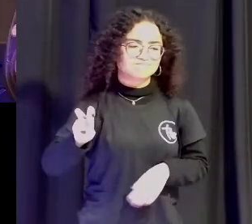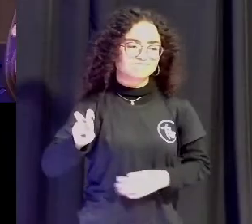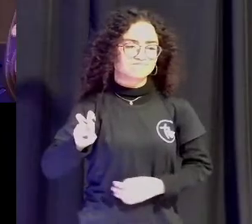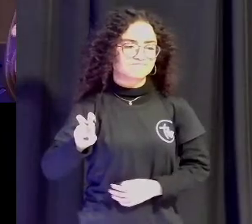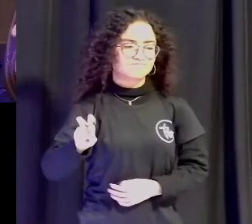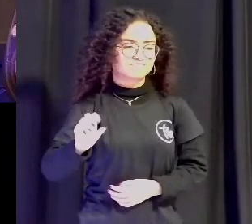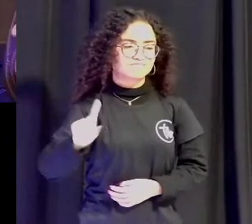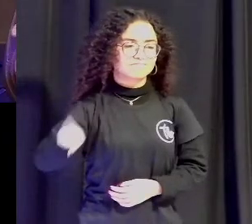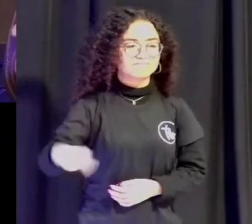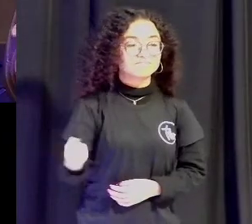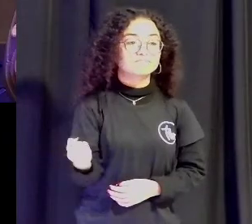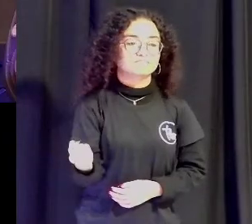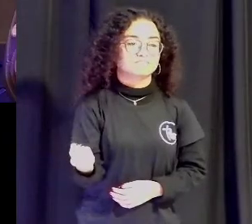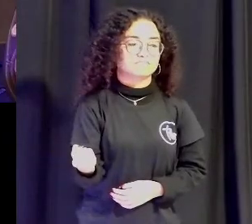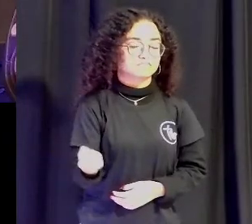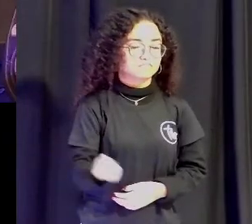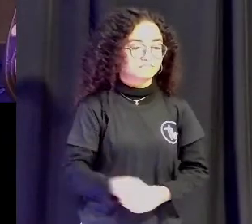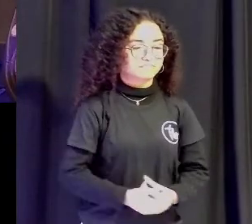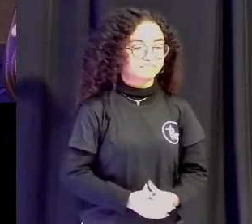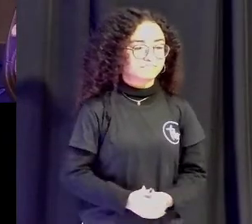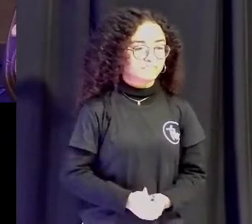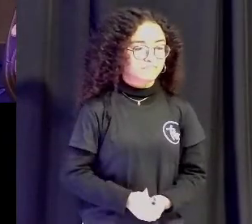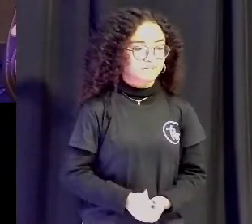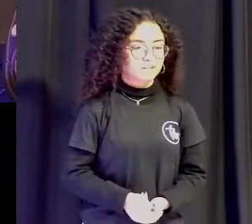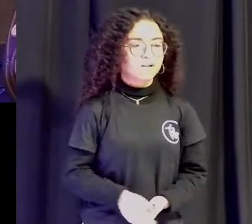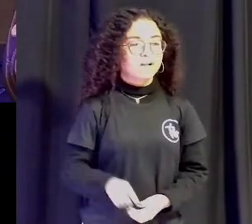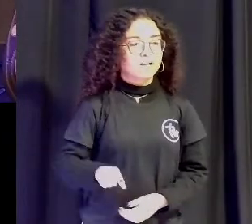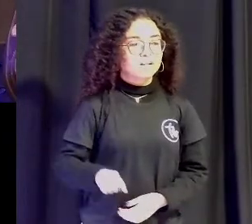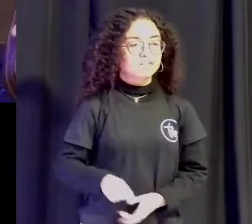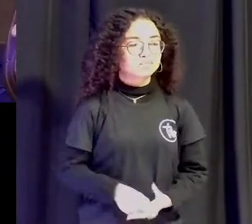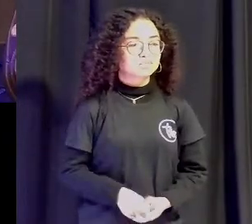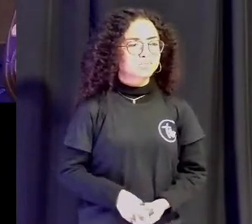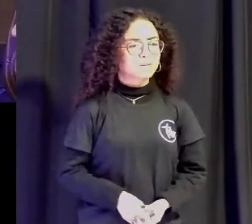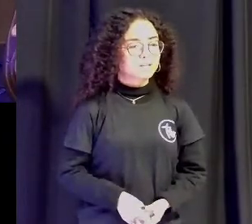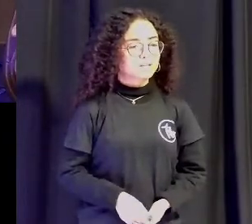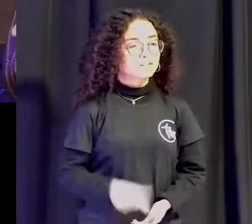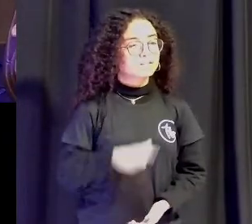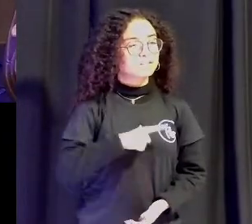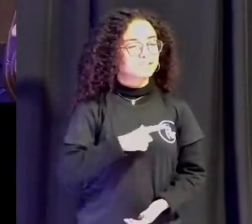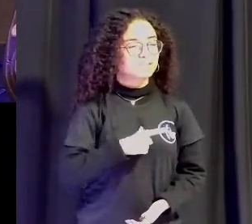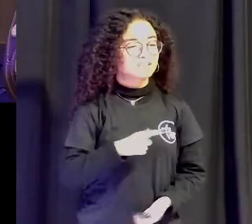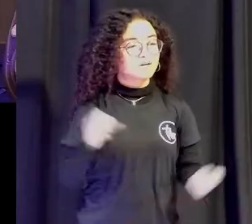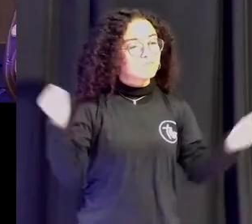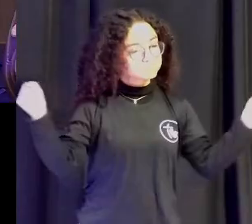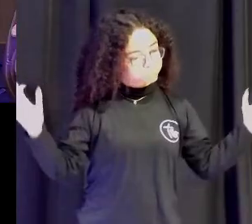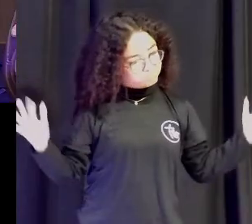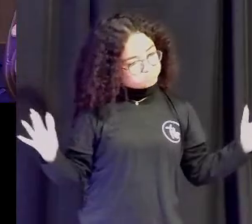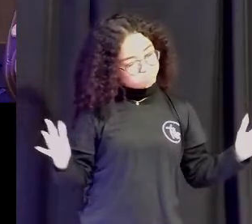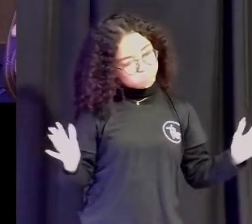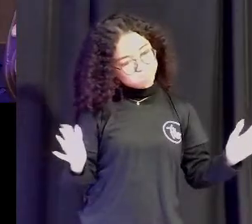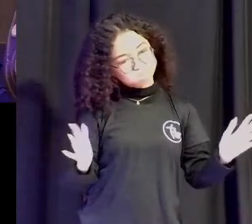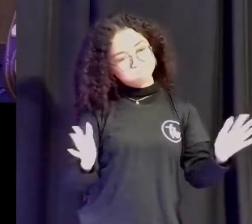Esse número aumentava muito durante as festas. E aqui,